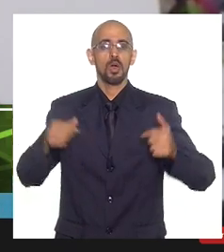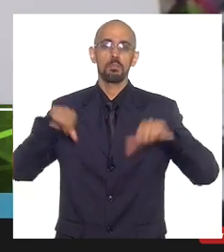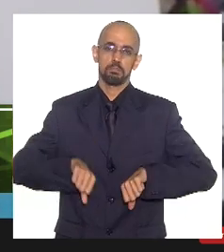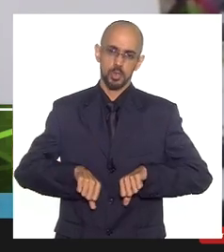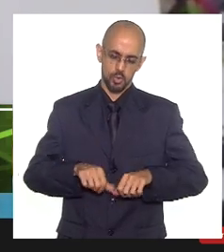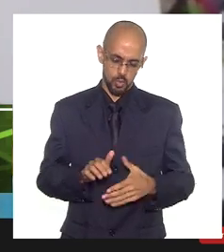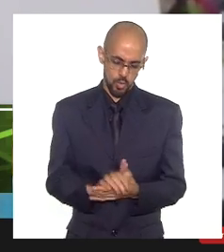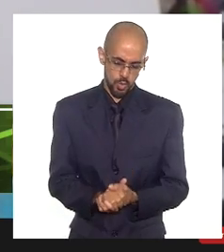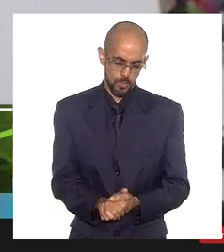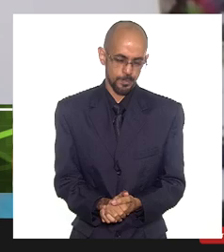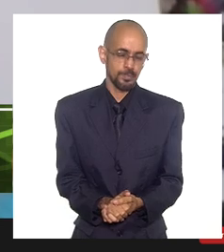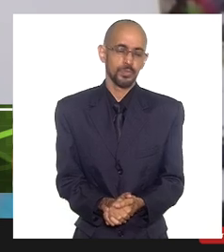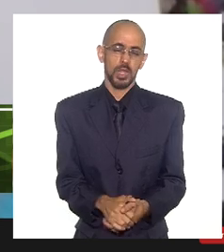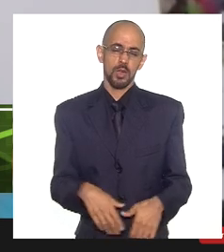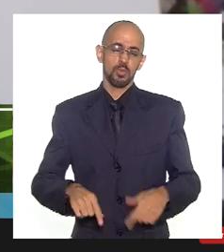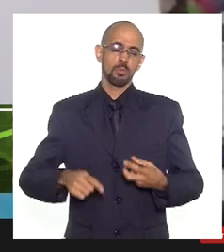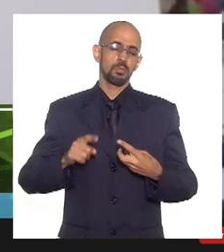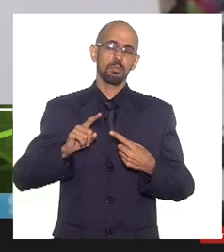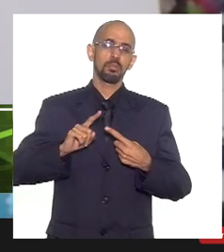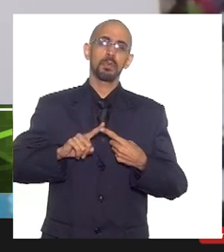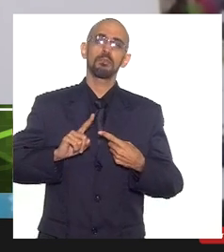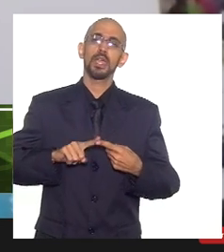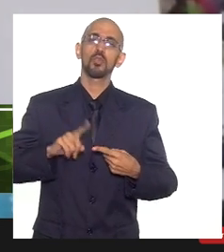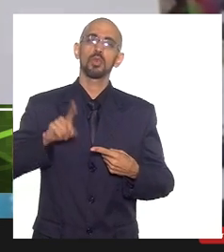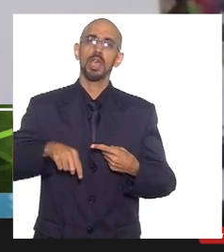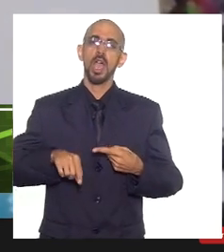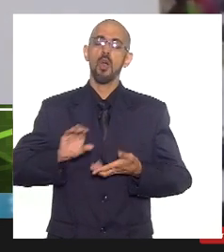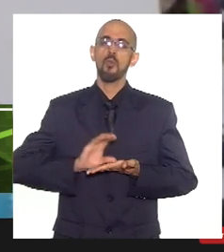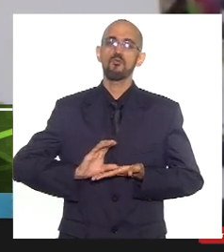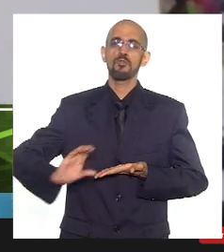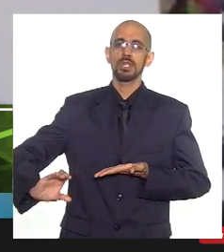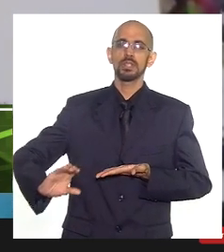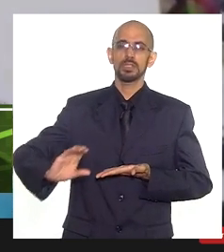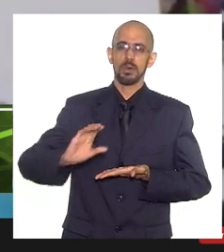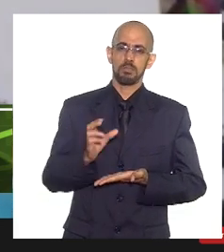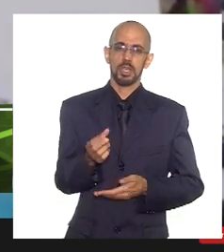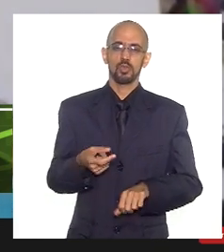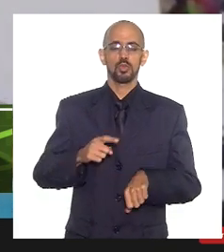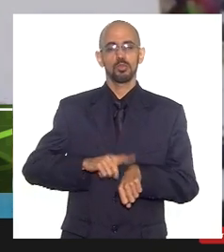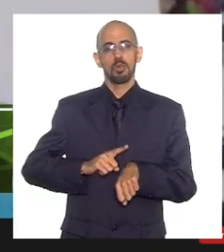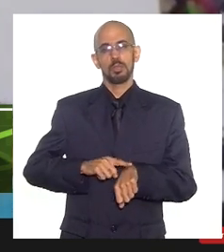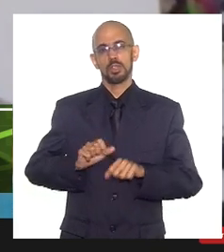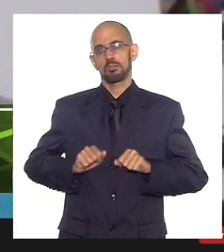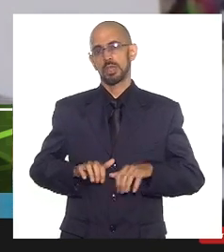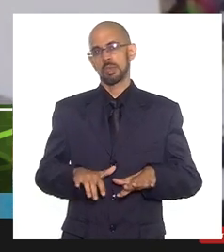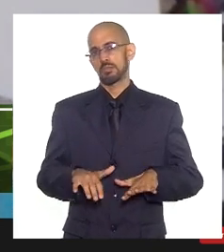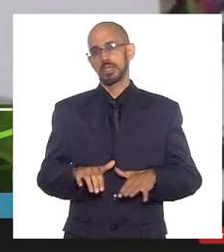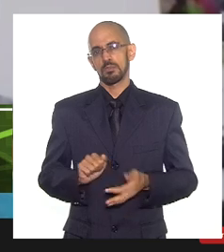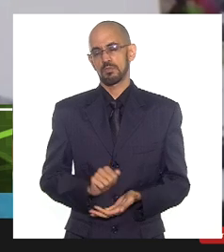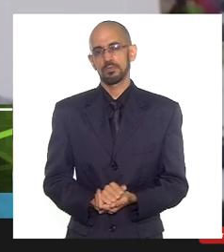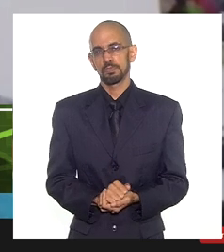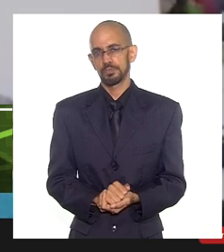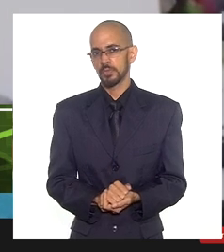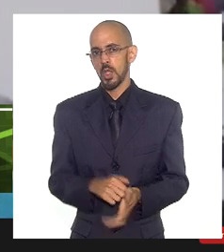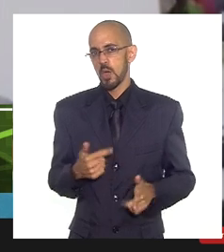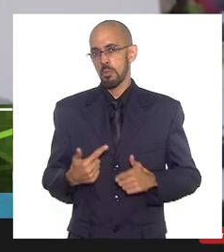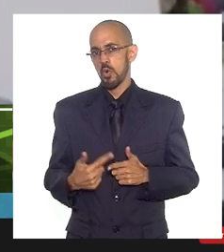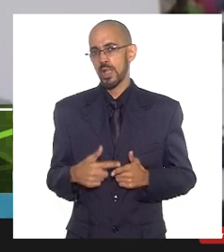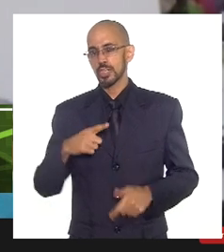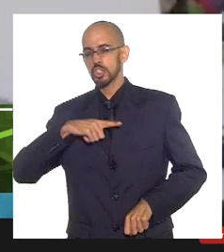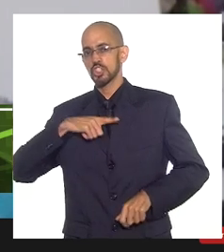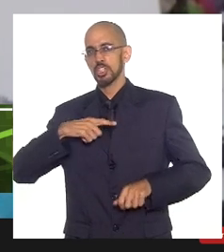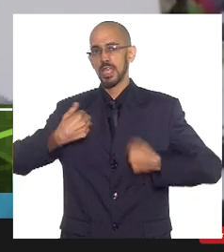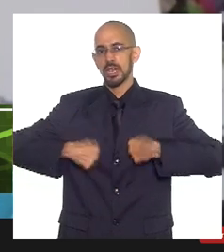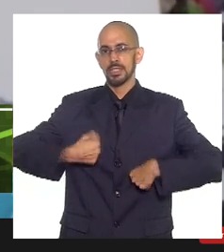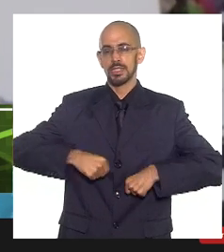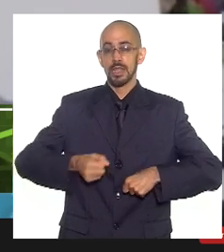primeiro ponto tem relação com o financiamento em tempos de pandemia há novas demandas para velhos